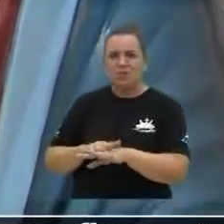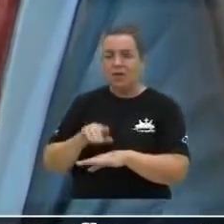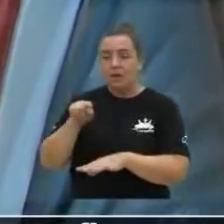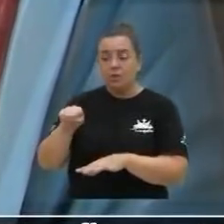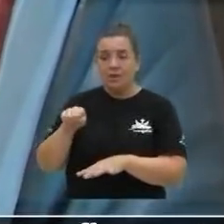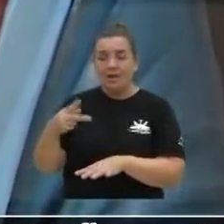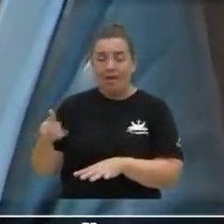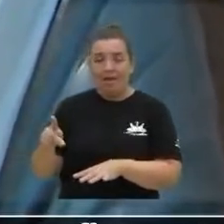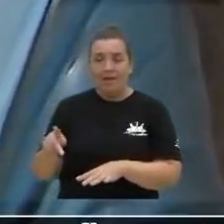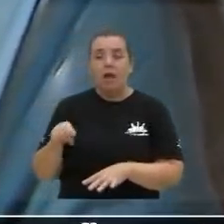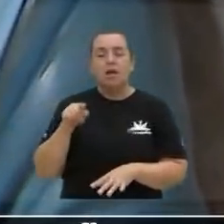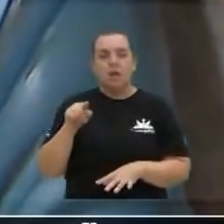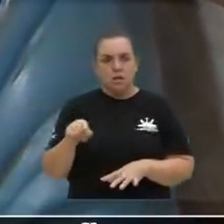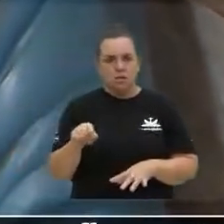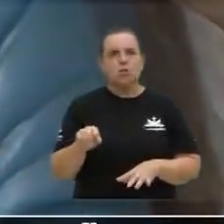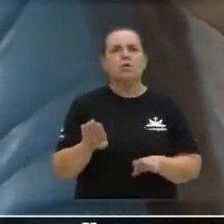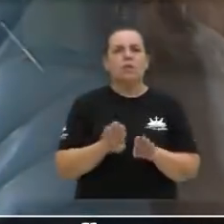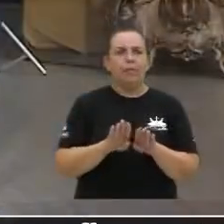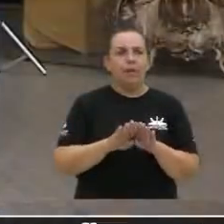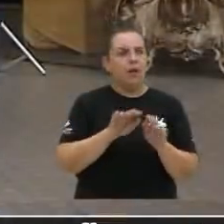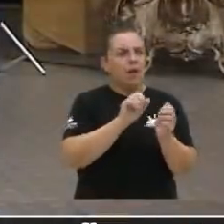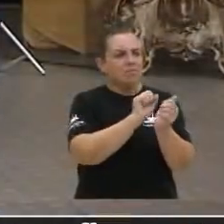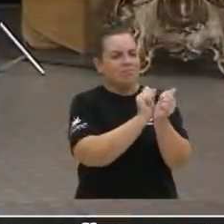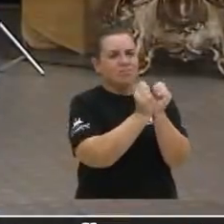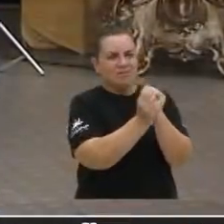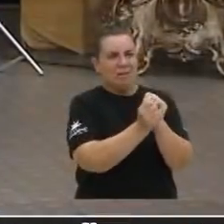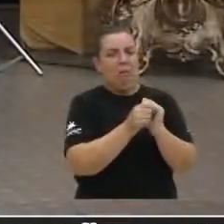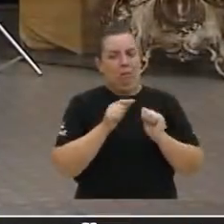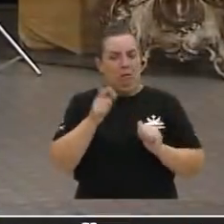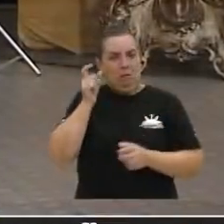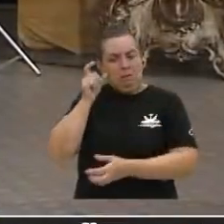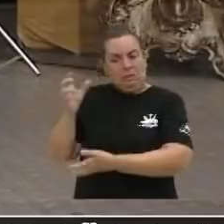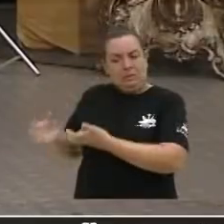vista da escravidão de Satanás,